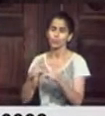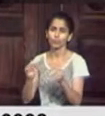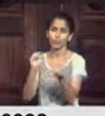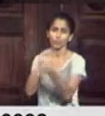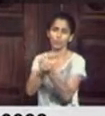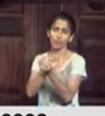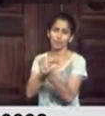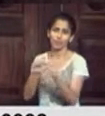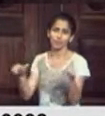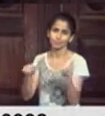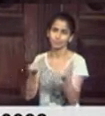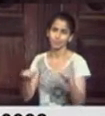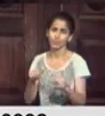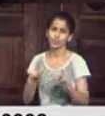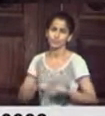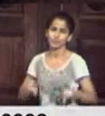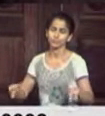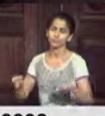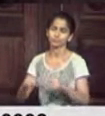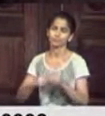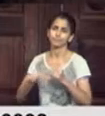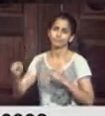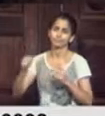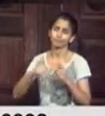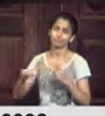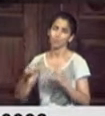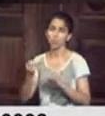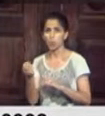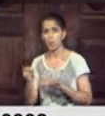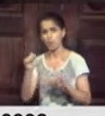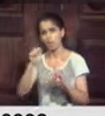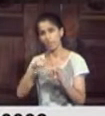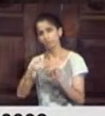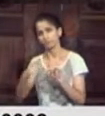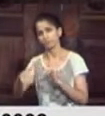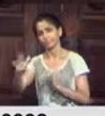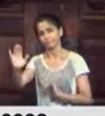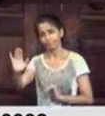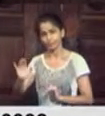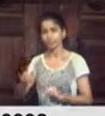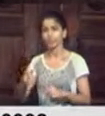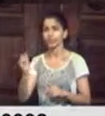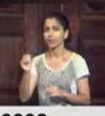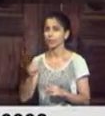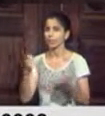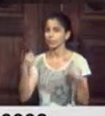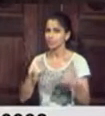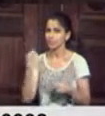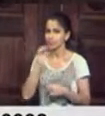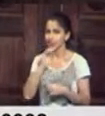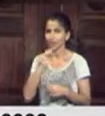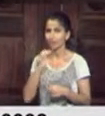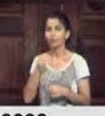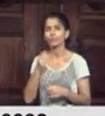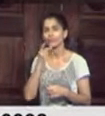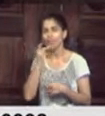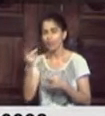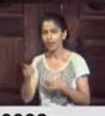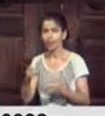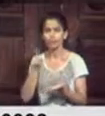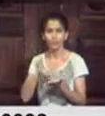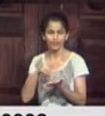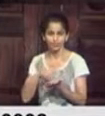carregamos de restos a pagar e de ideias calculados na ordem de 17 bilhões de